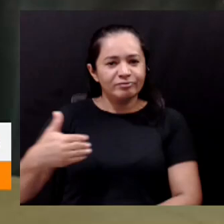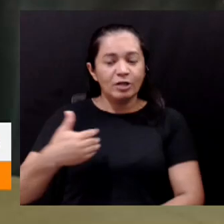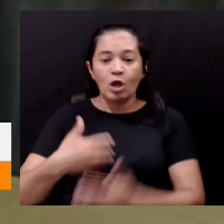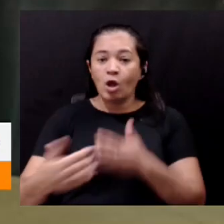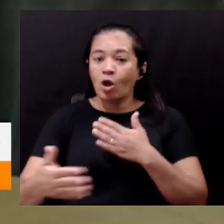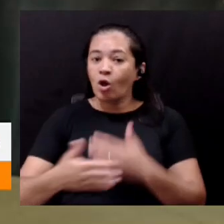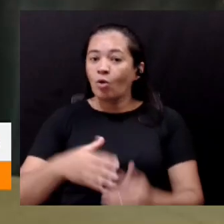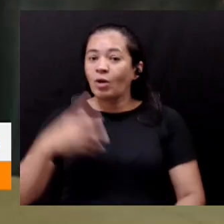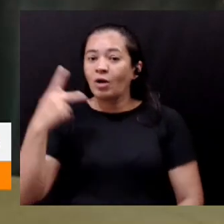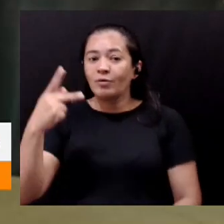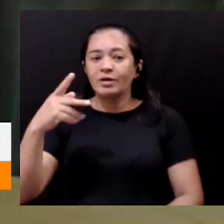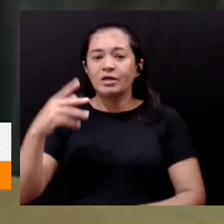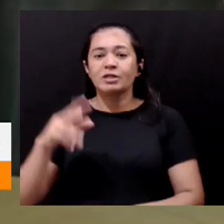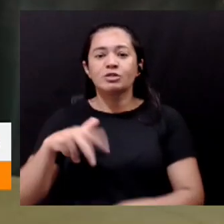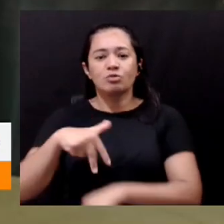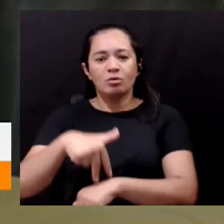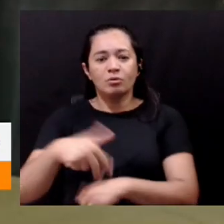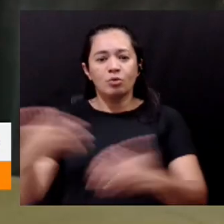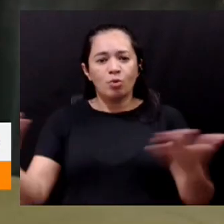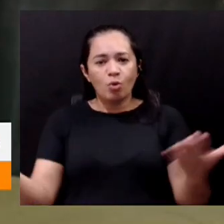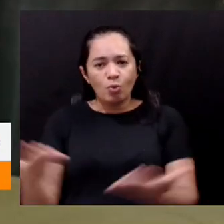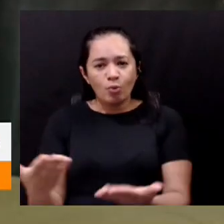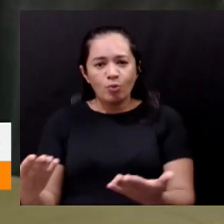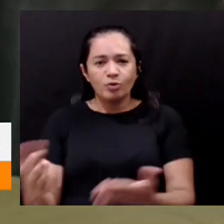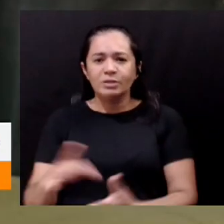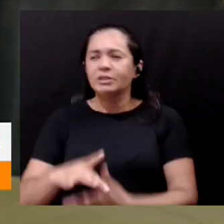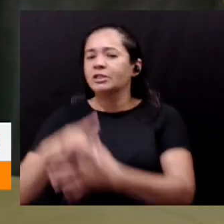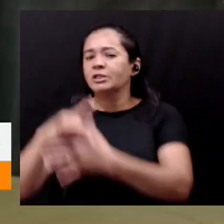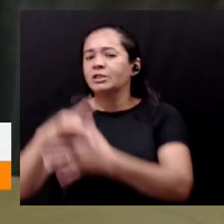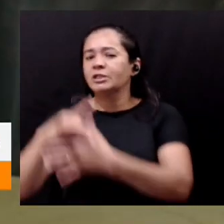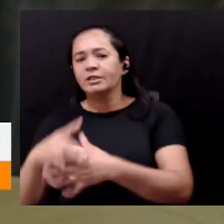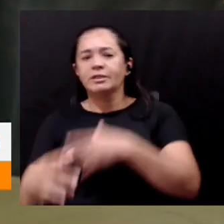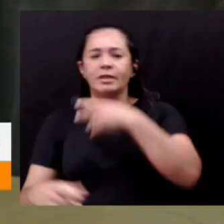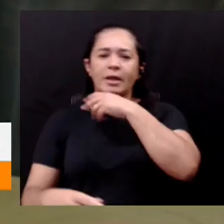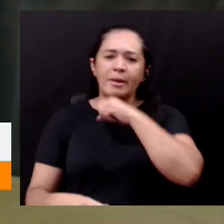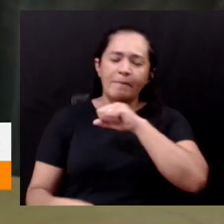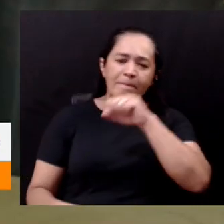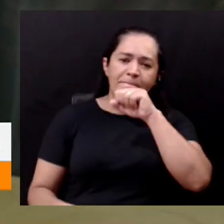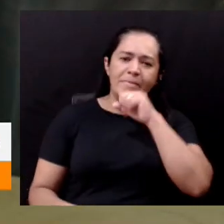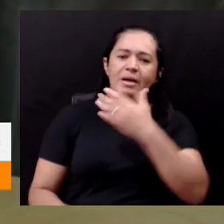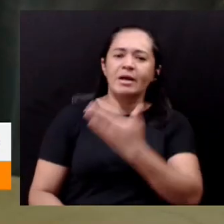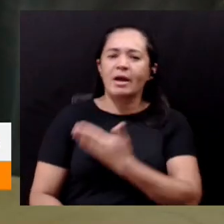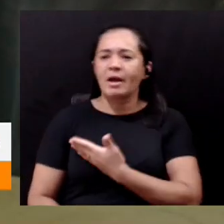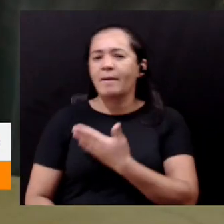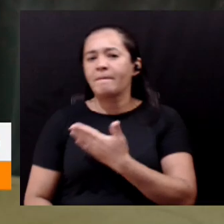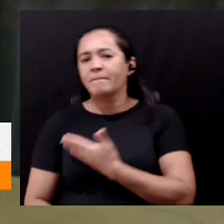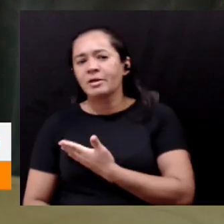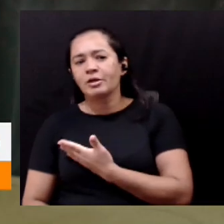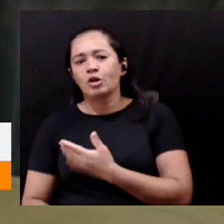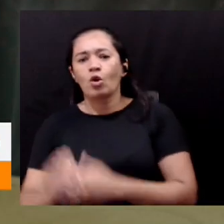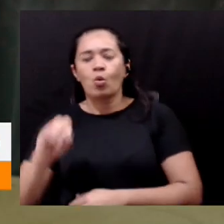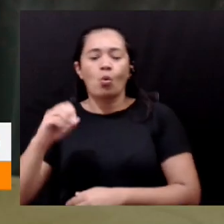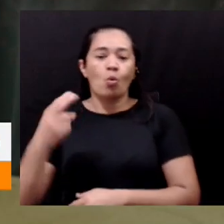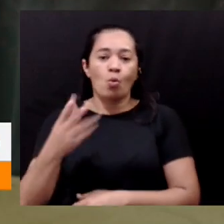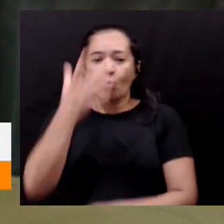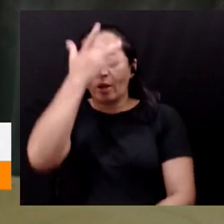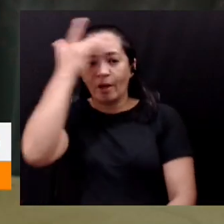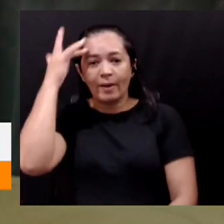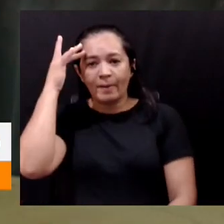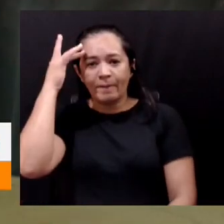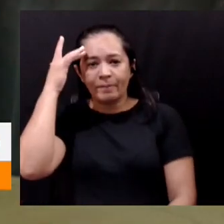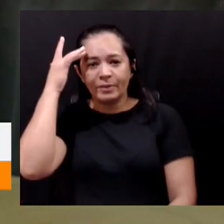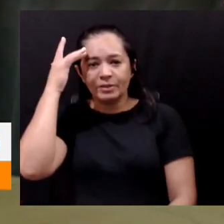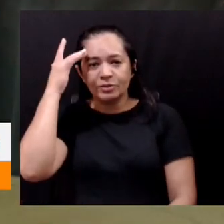posição hoje, gente, líder, pai, amigo, influente ou alguém em ascensão, a forma como